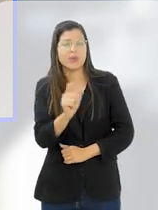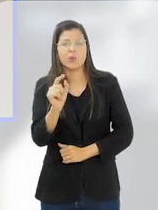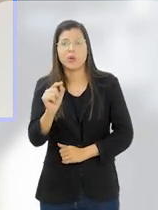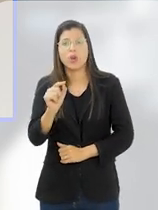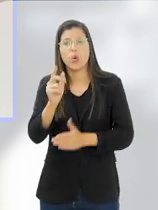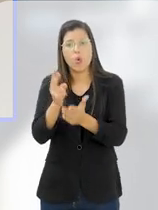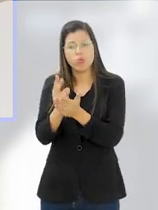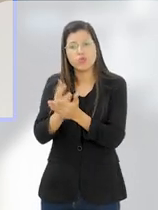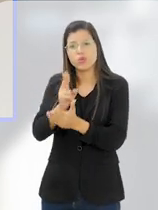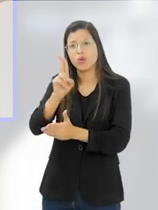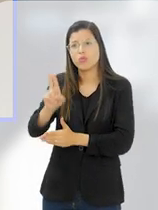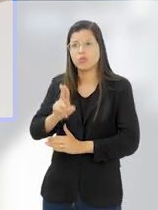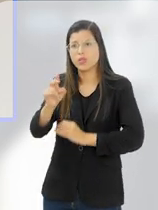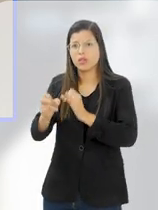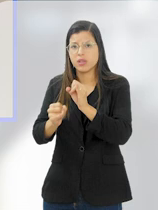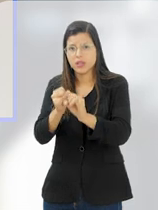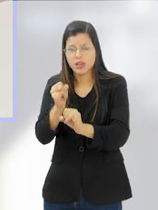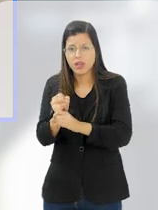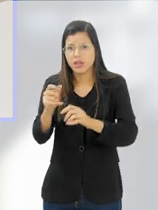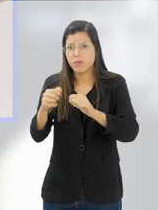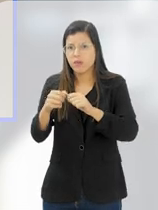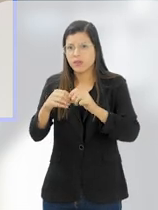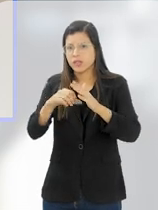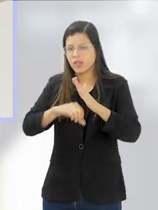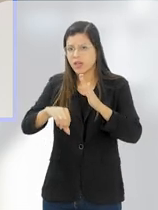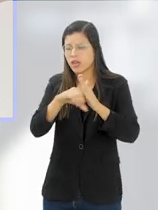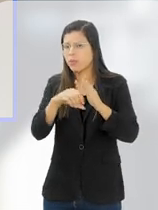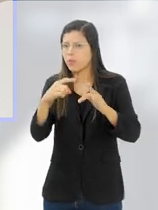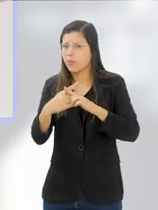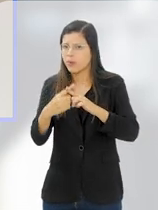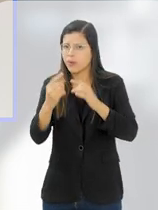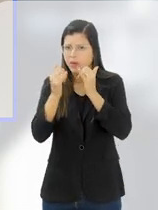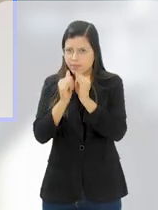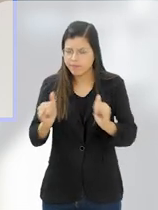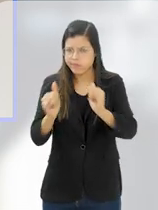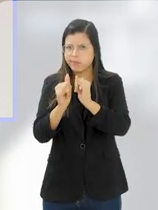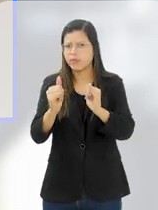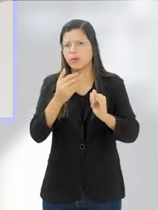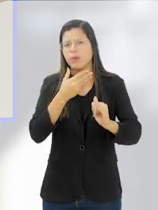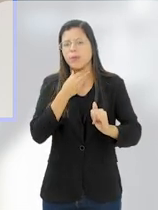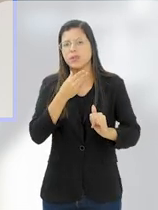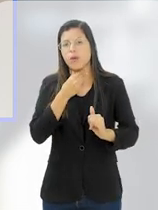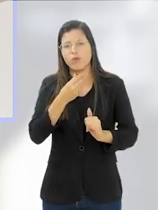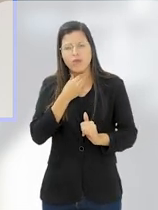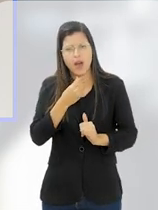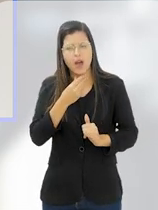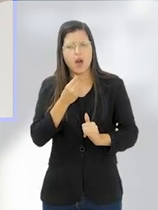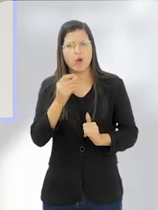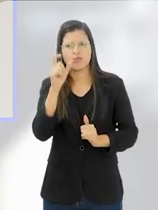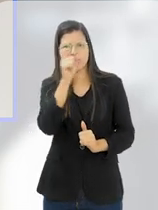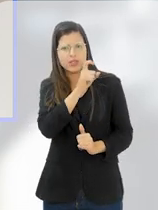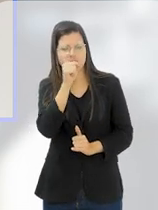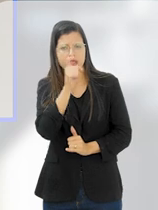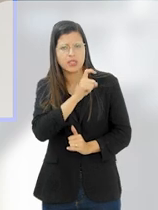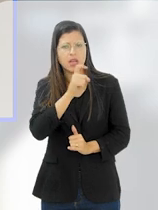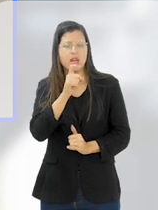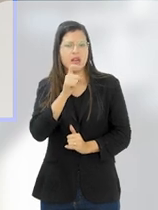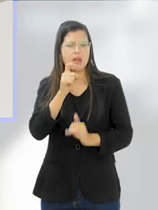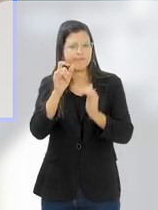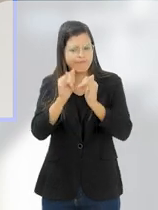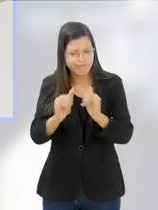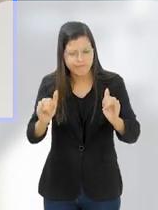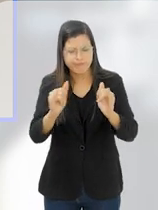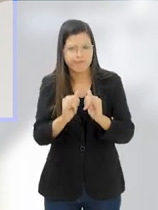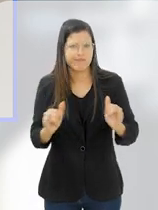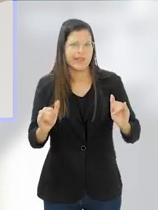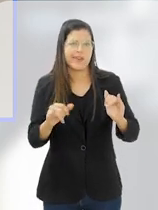a internet para cometer crimes, porque fake news, porque disseminação de